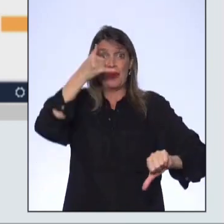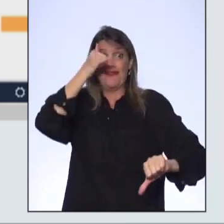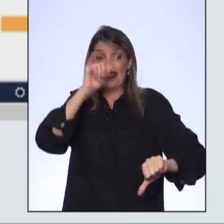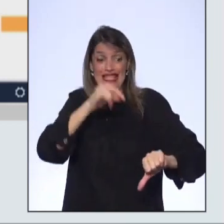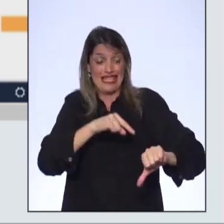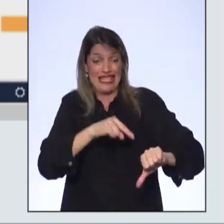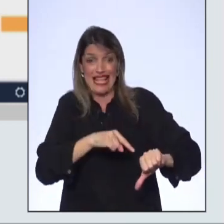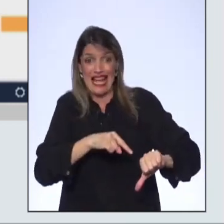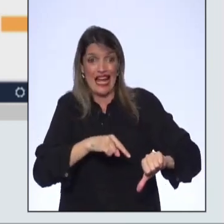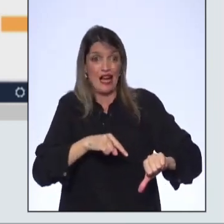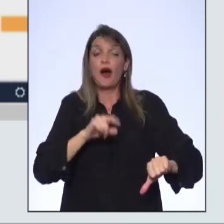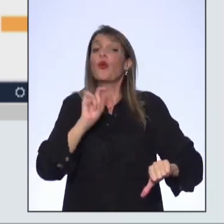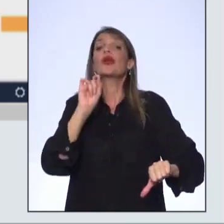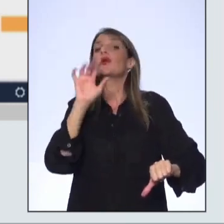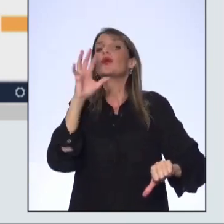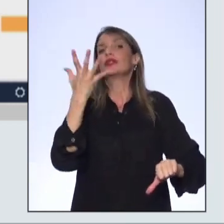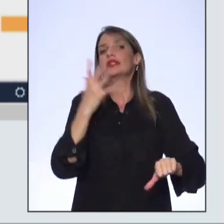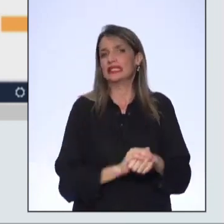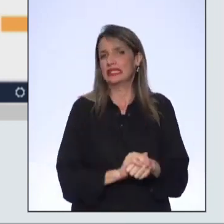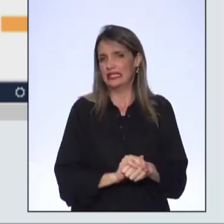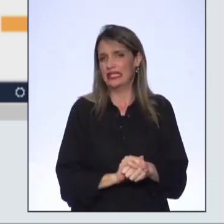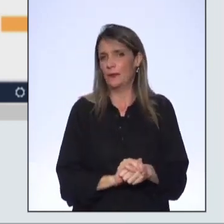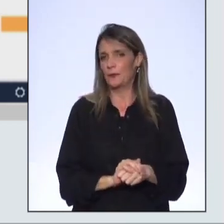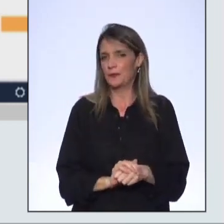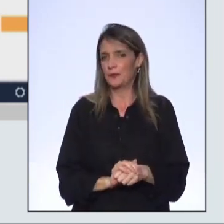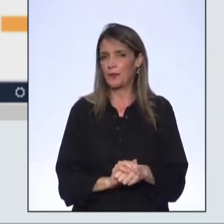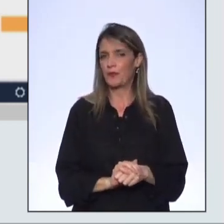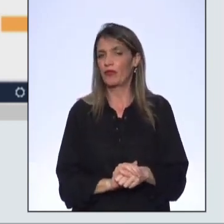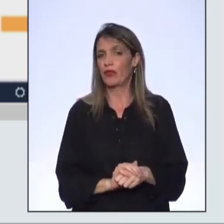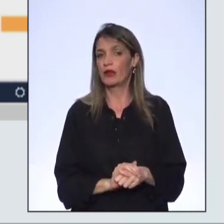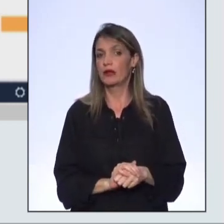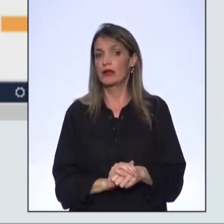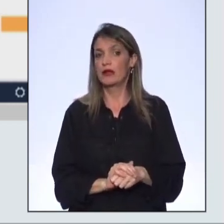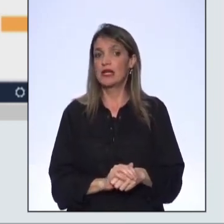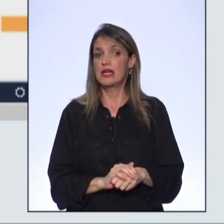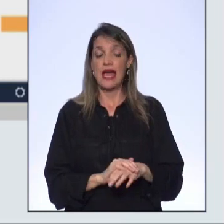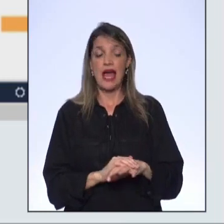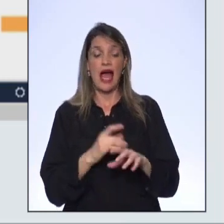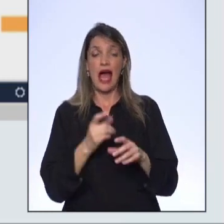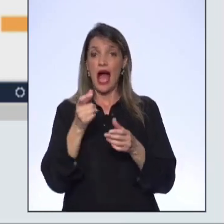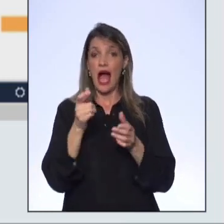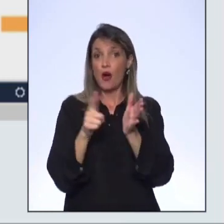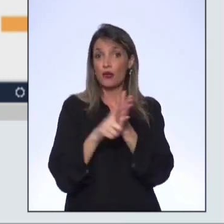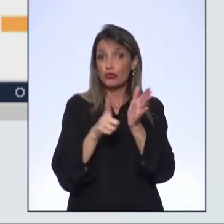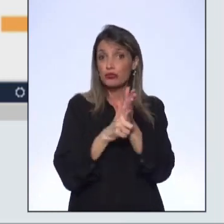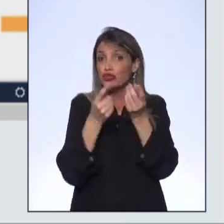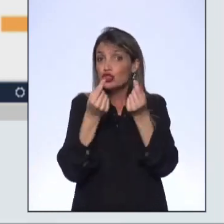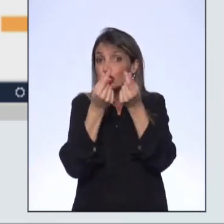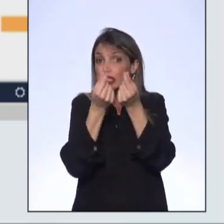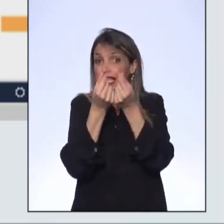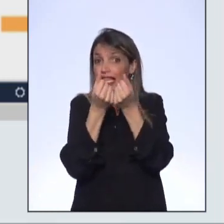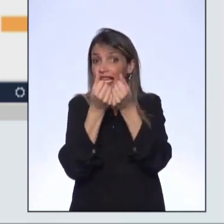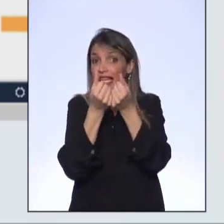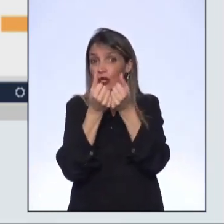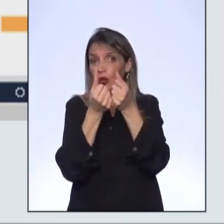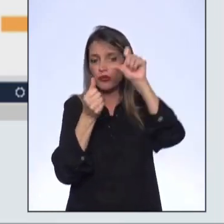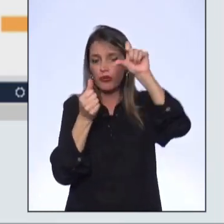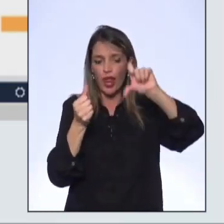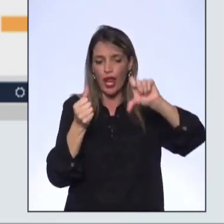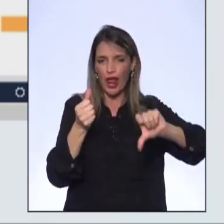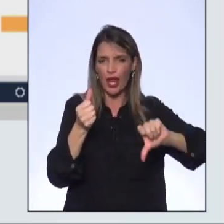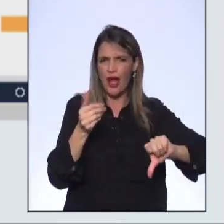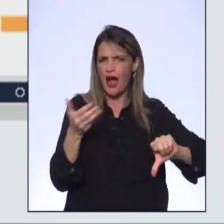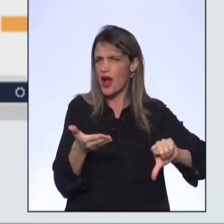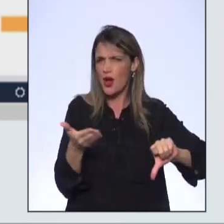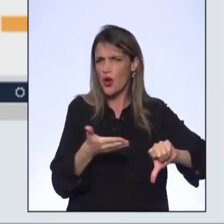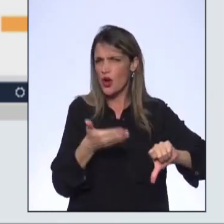Velha adotaram uma prática muito comum naquela época: desvalorizar a moeda nacional. A partir de agora, você vai entender